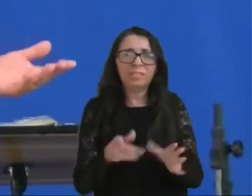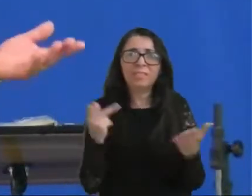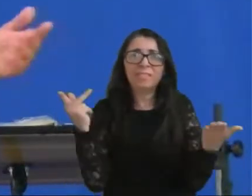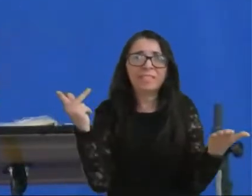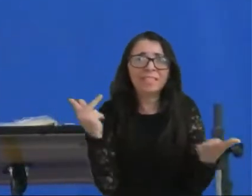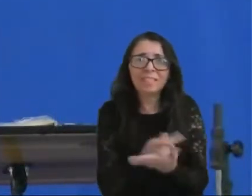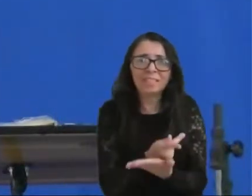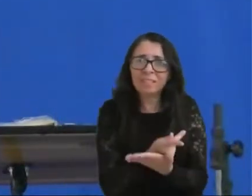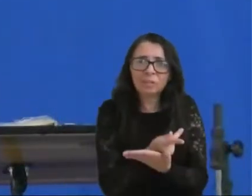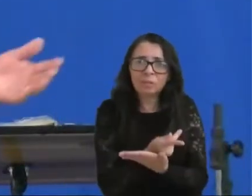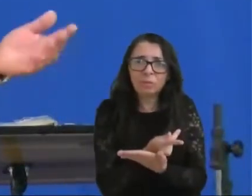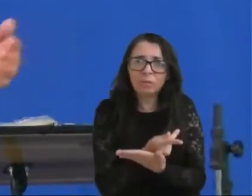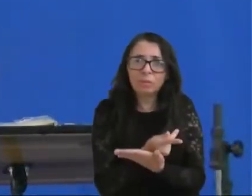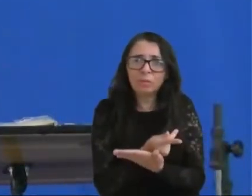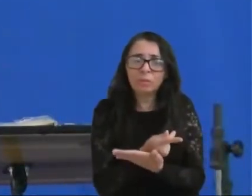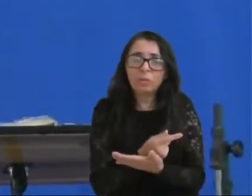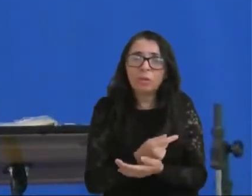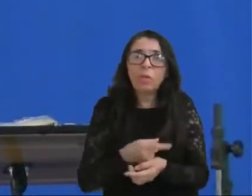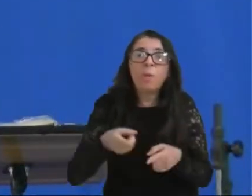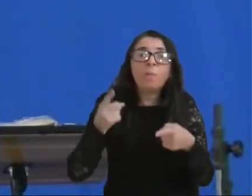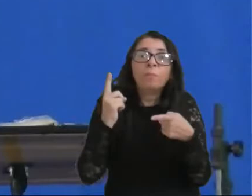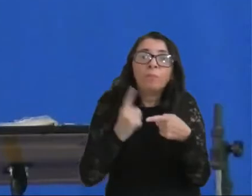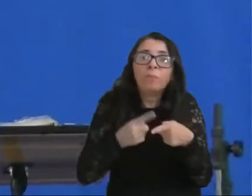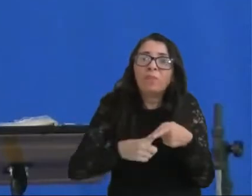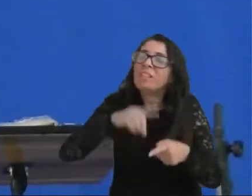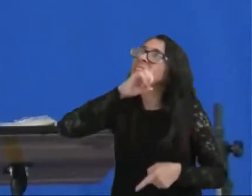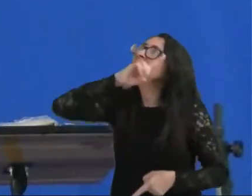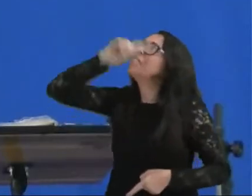contas, Deus é amor, Deus perdoa.